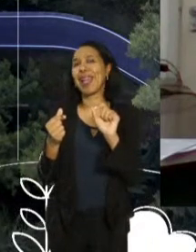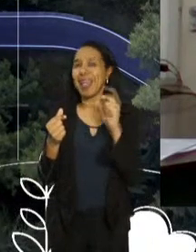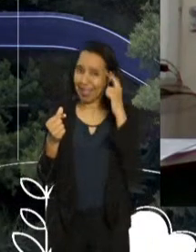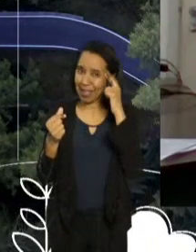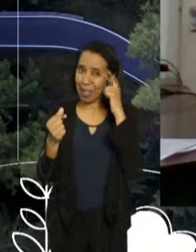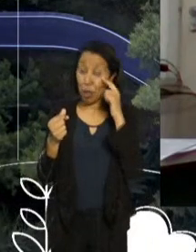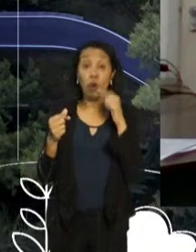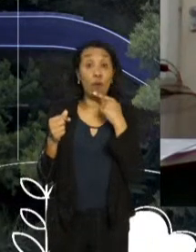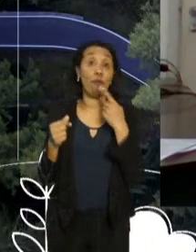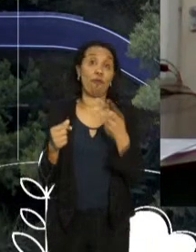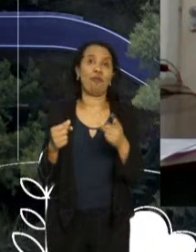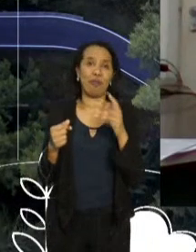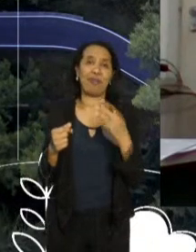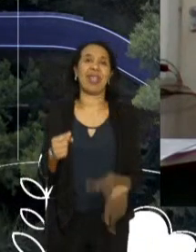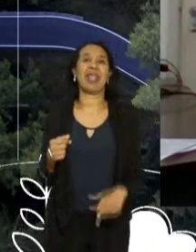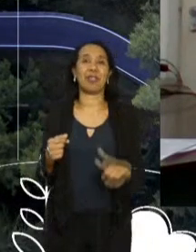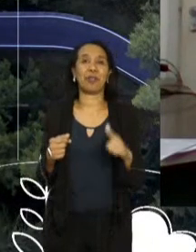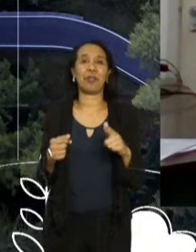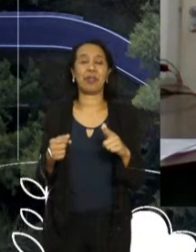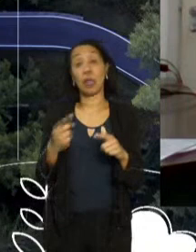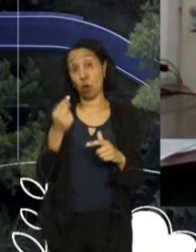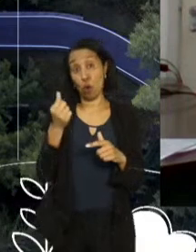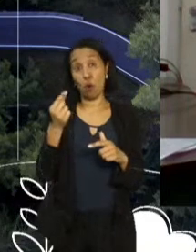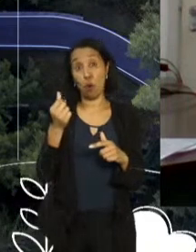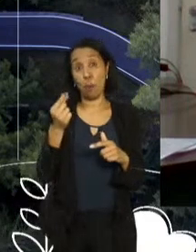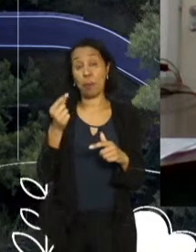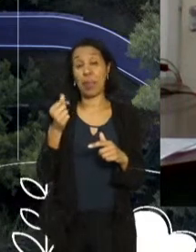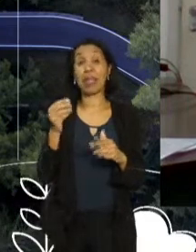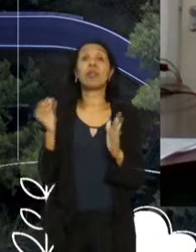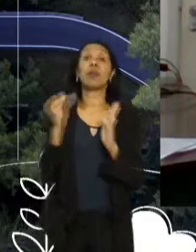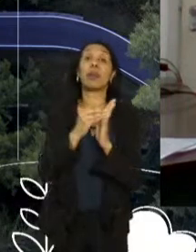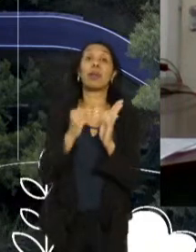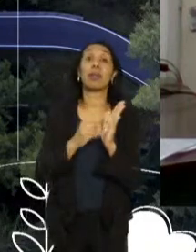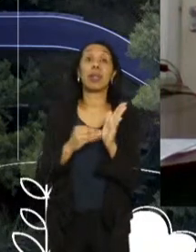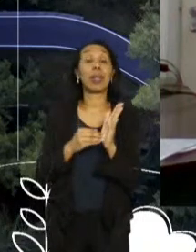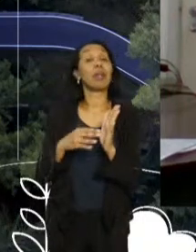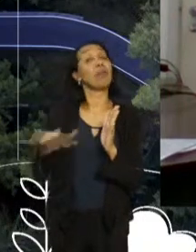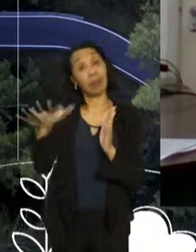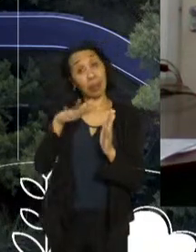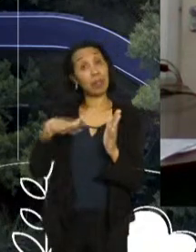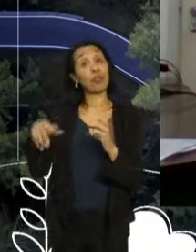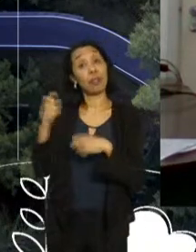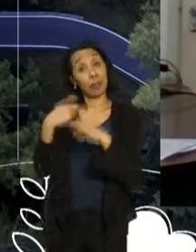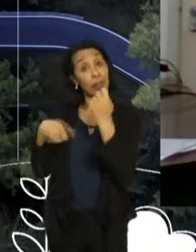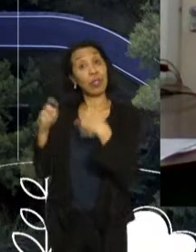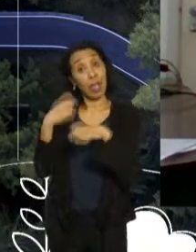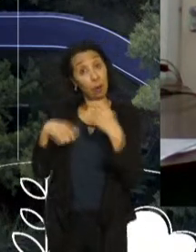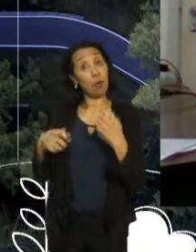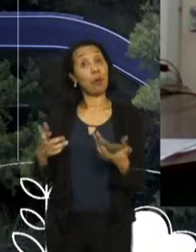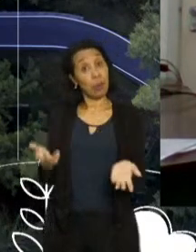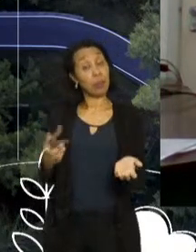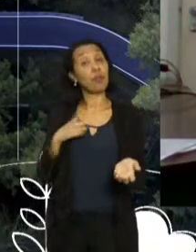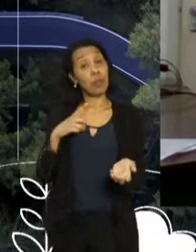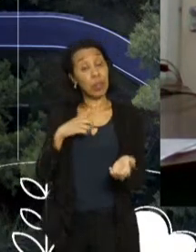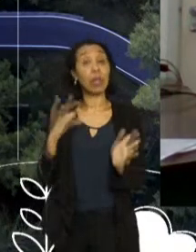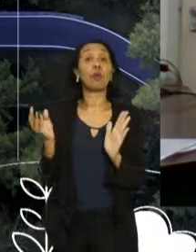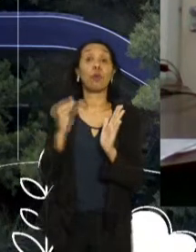aqui. O preço é sempre colocado dentro da própria esfera do negócio. Então, você tem que